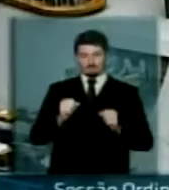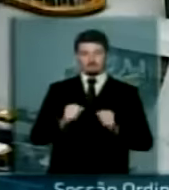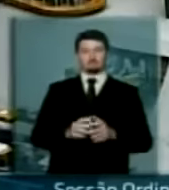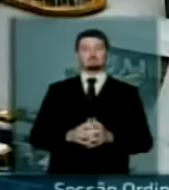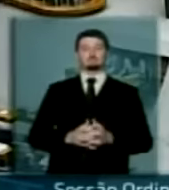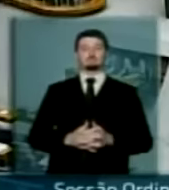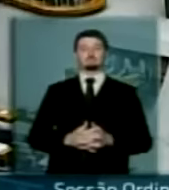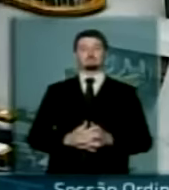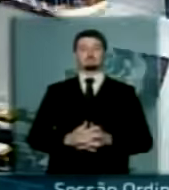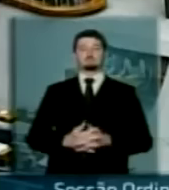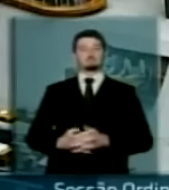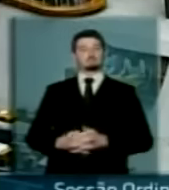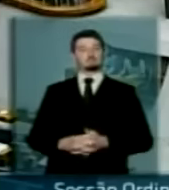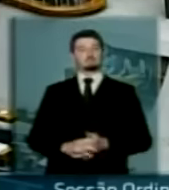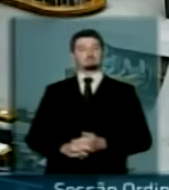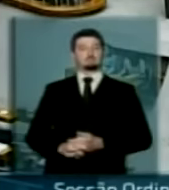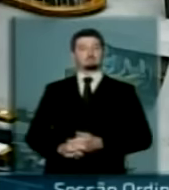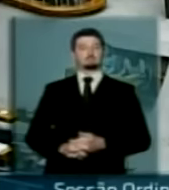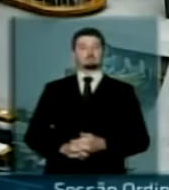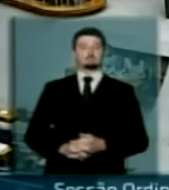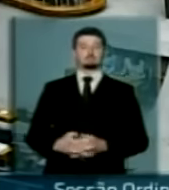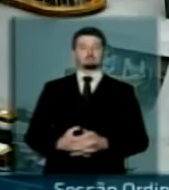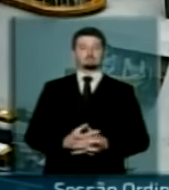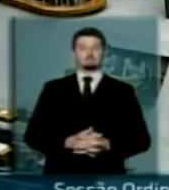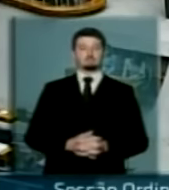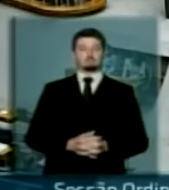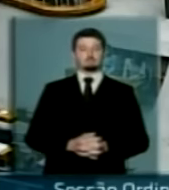que os oradores possam dar seus apartos.